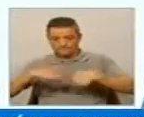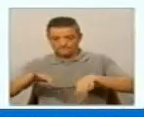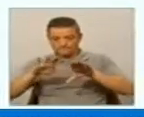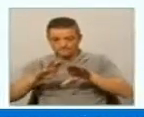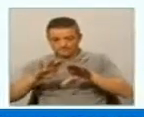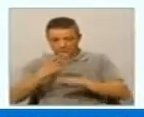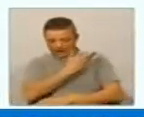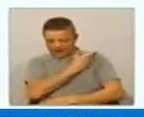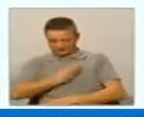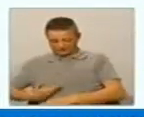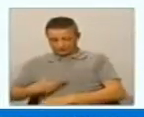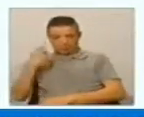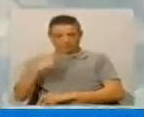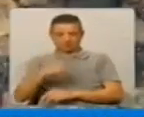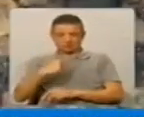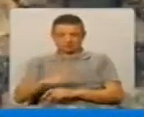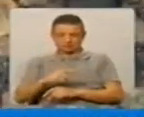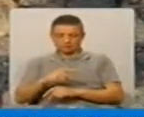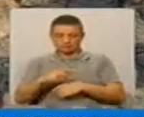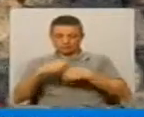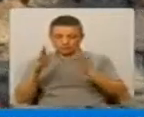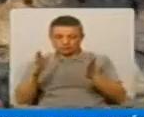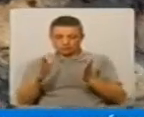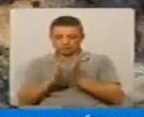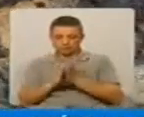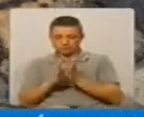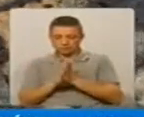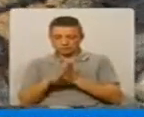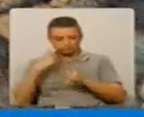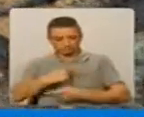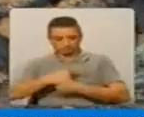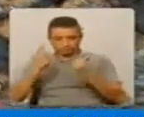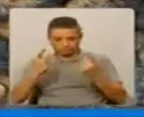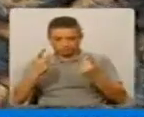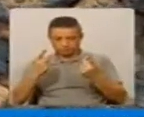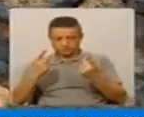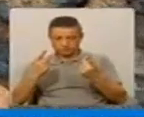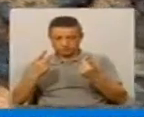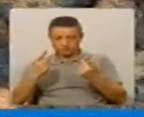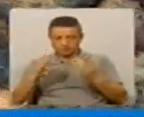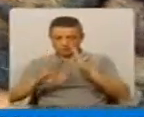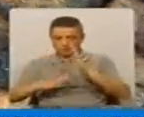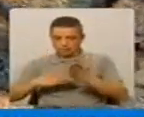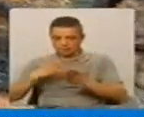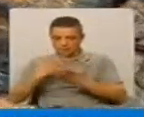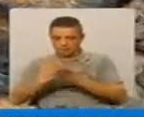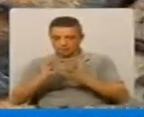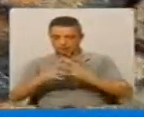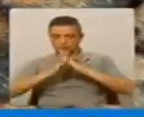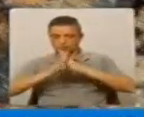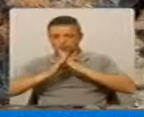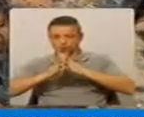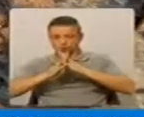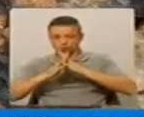mais antigos que nós temos, que conhecemos presentemente, e que apresentam até estas estruturas mais